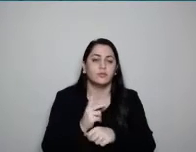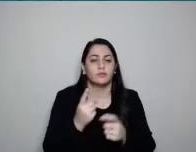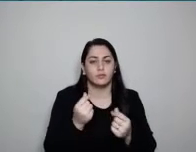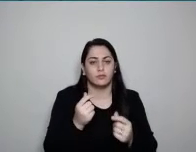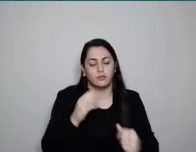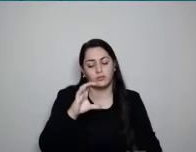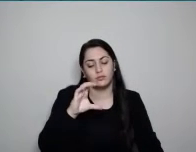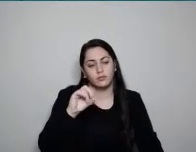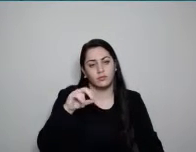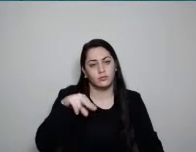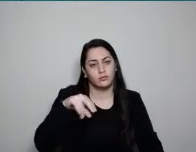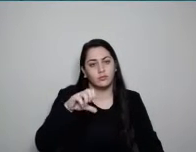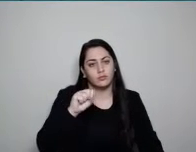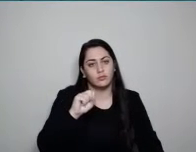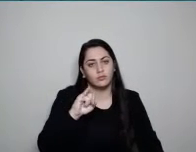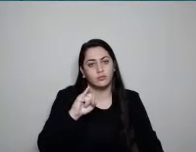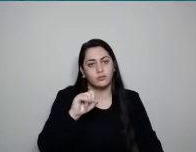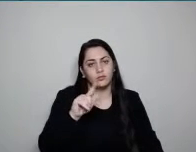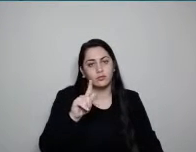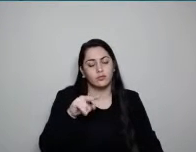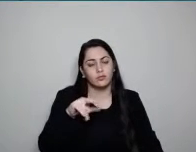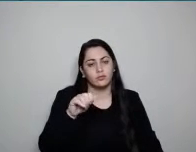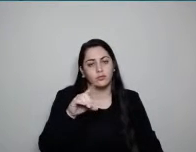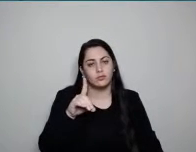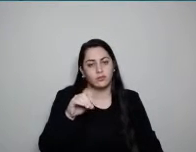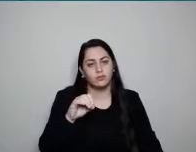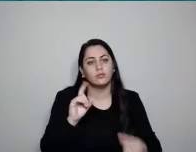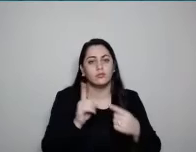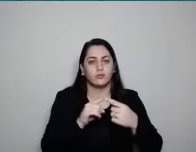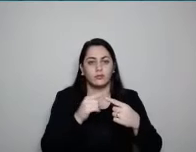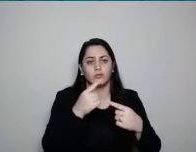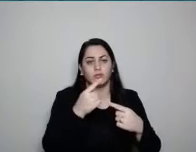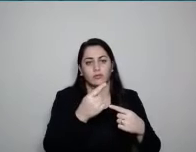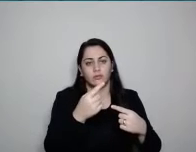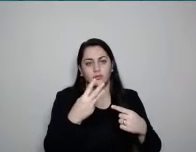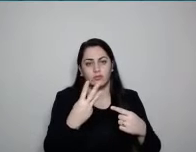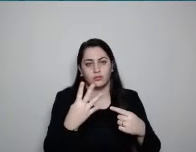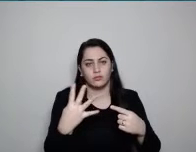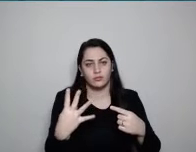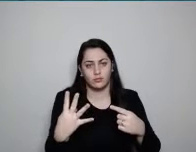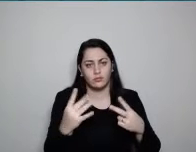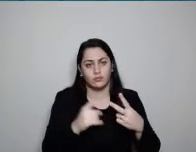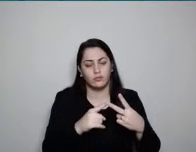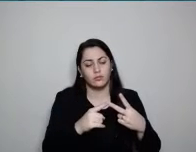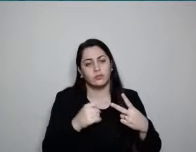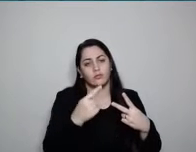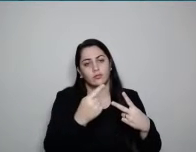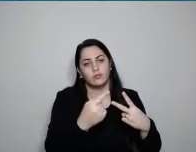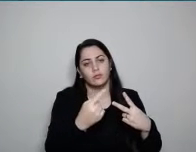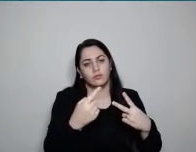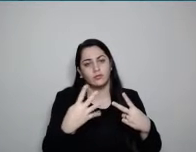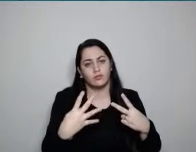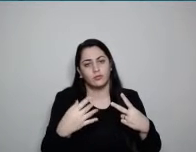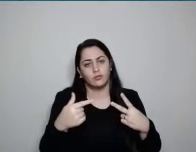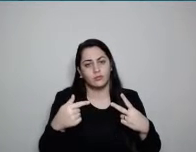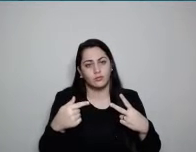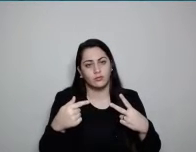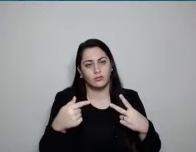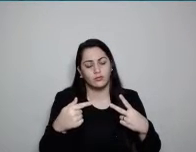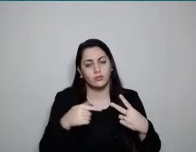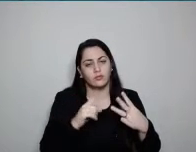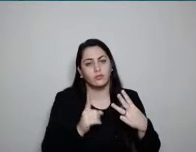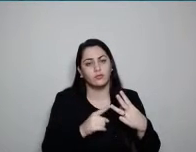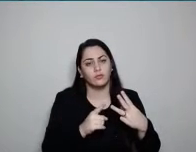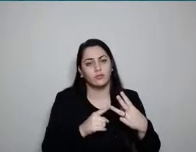136, doutor. Hein? 134 e 147, né? É, esse 136, não é, Vossa Excelência, também não? Também é. Mas aí já é um